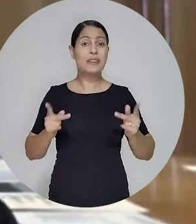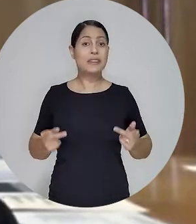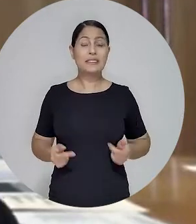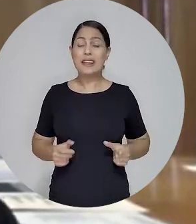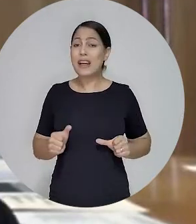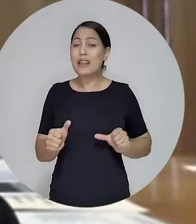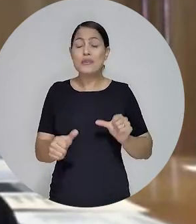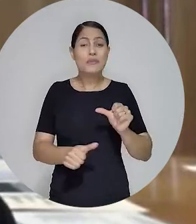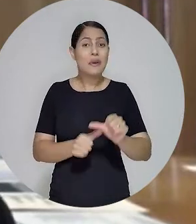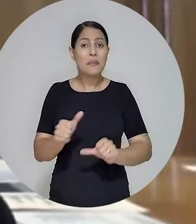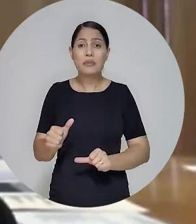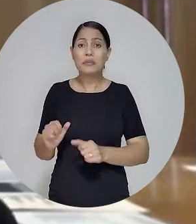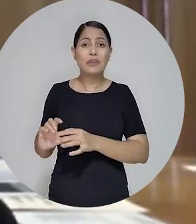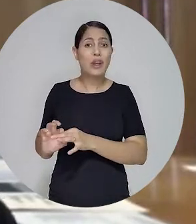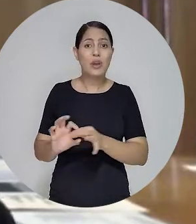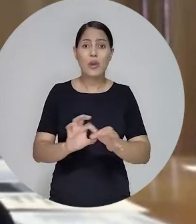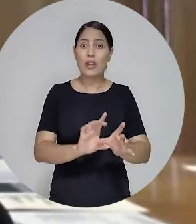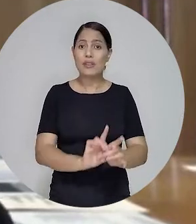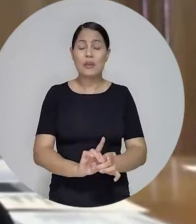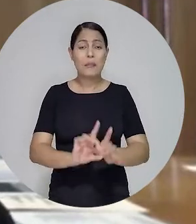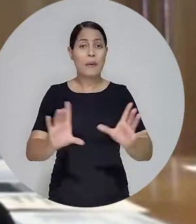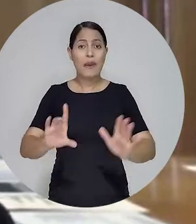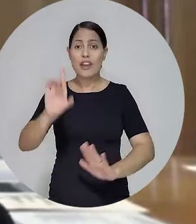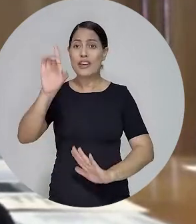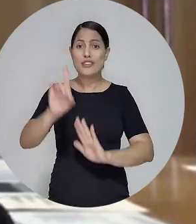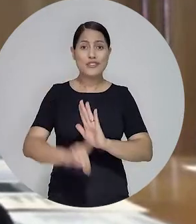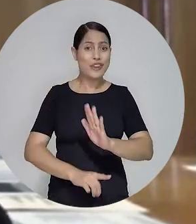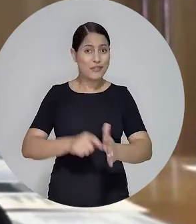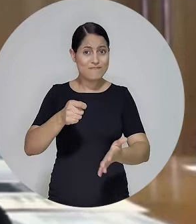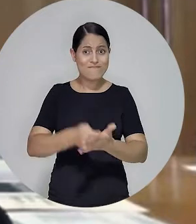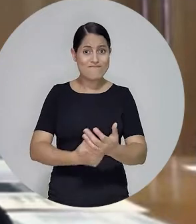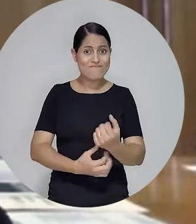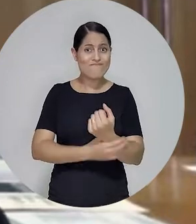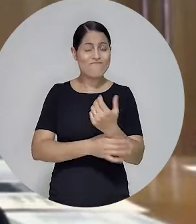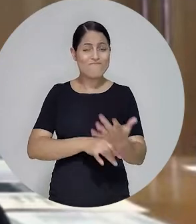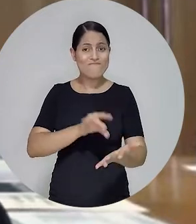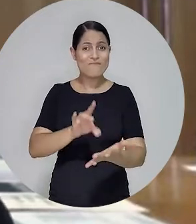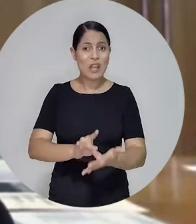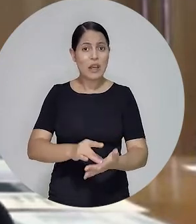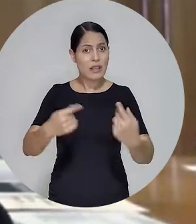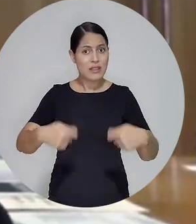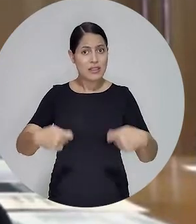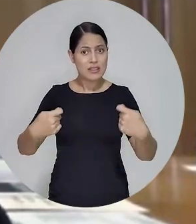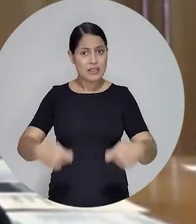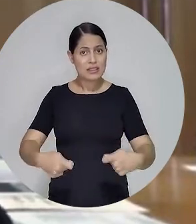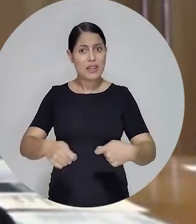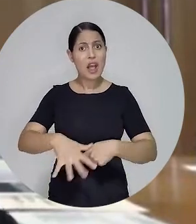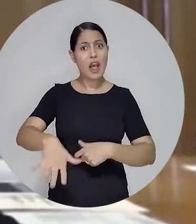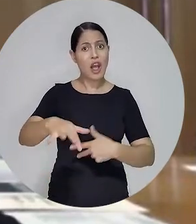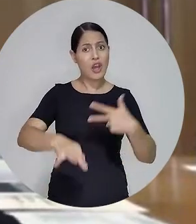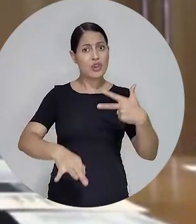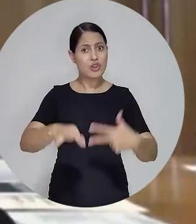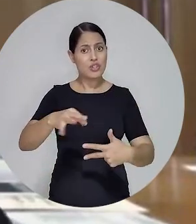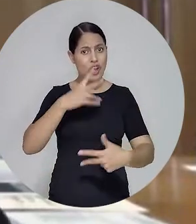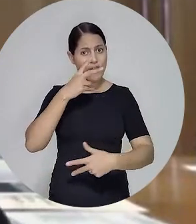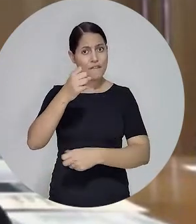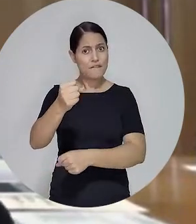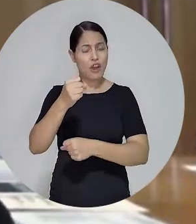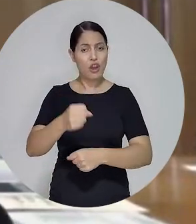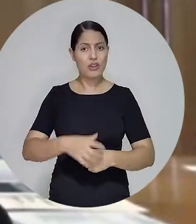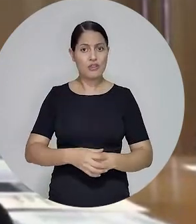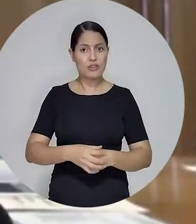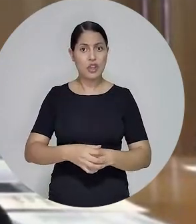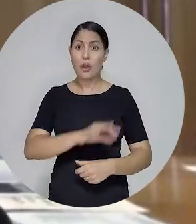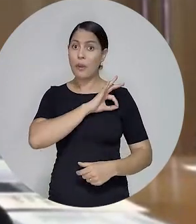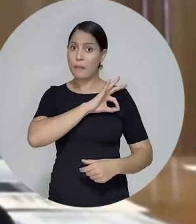A humanidade não mudará e o Estado Democrático de Direito não será efetivo sem o Poder Judiciário mais fortalecido,